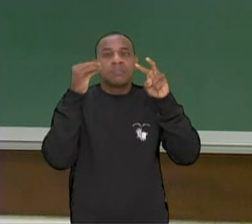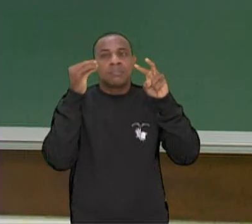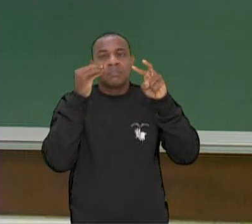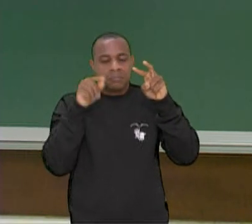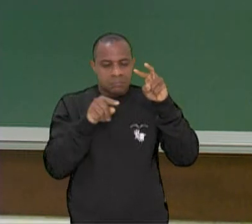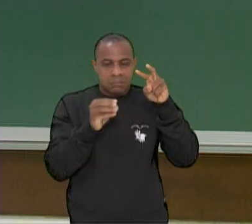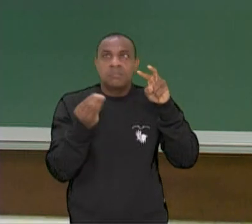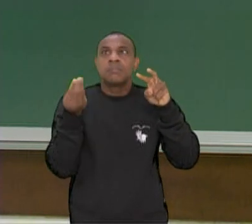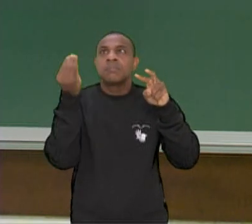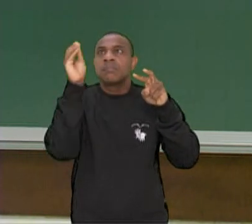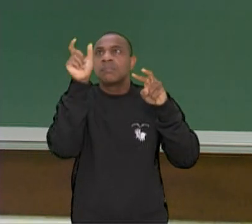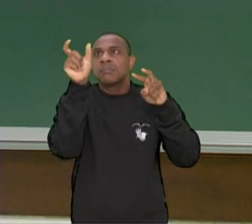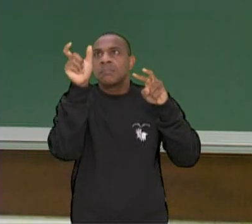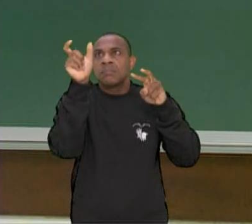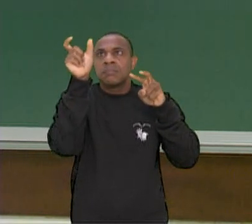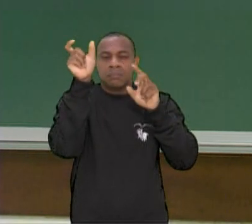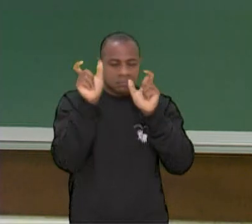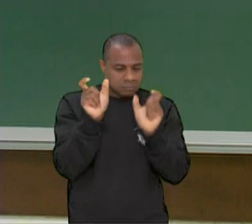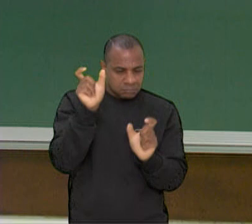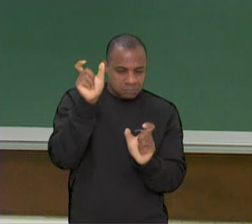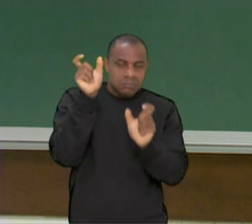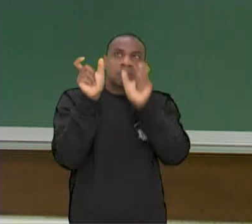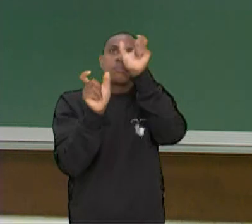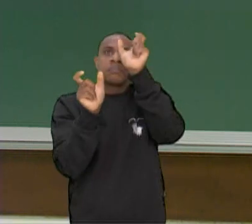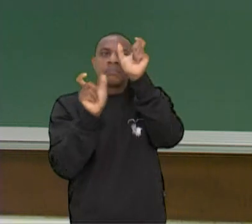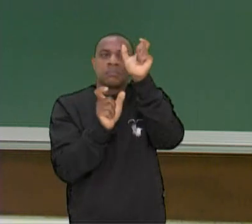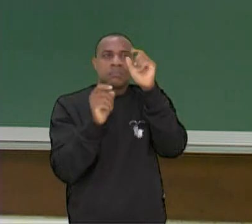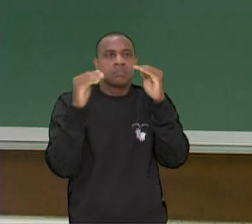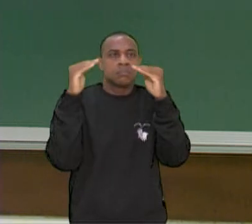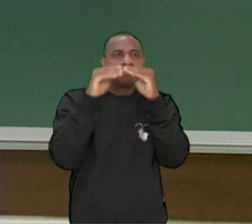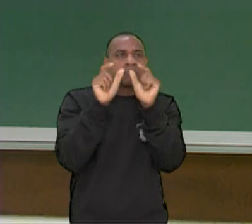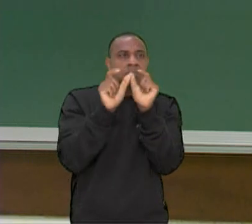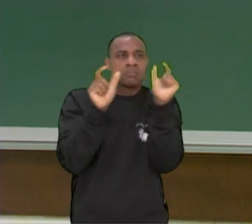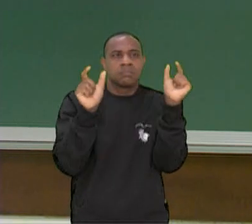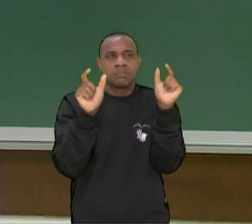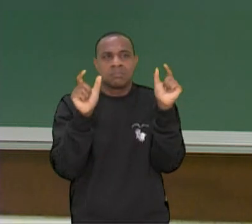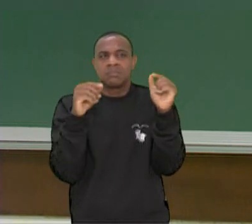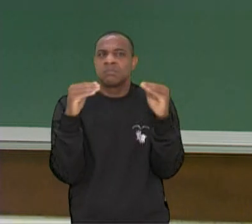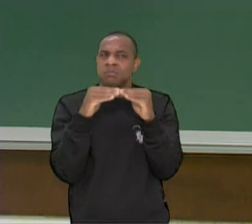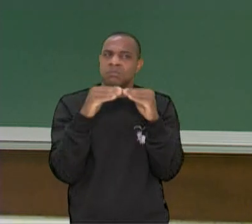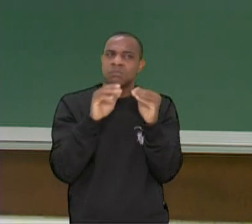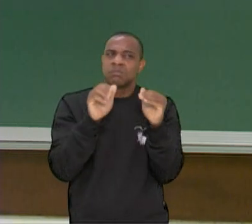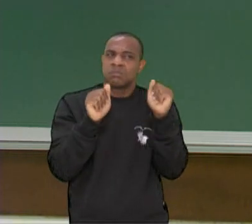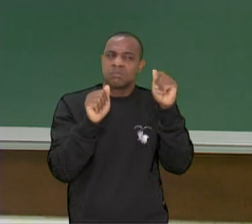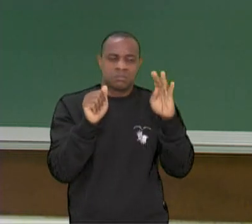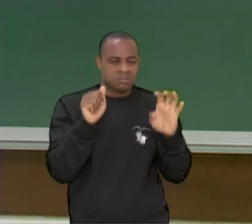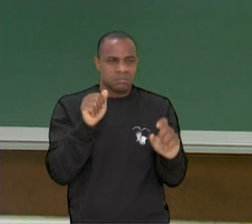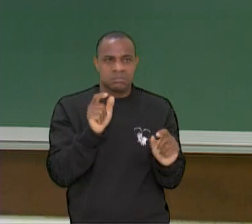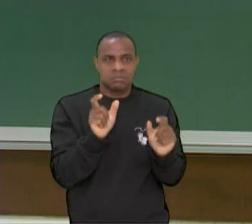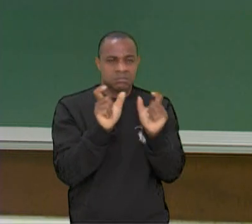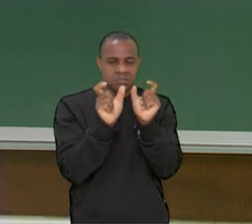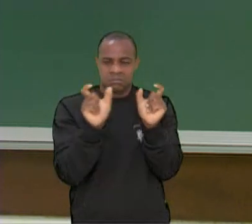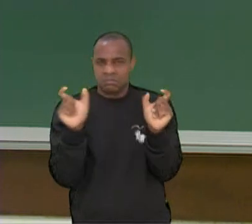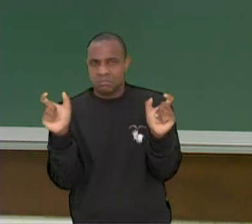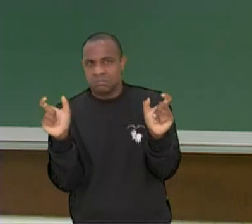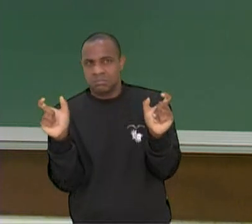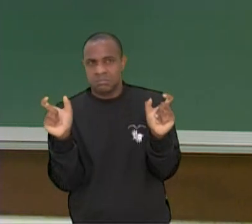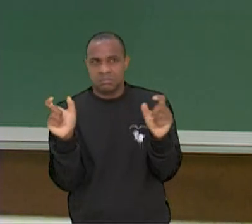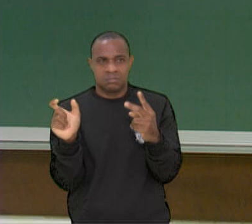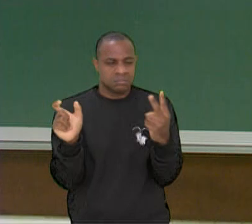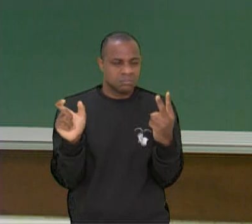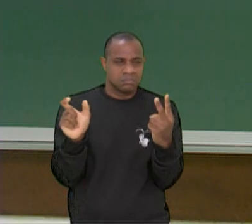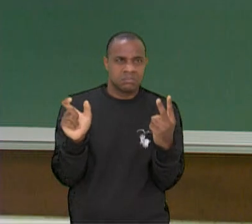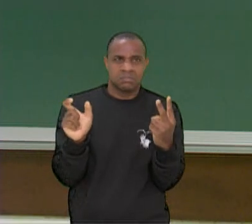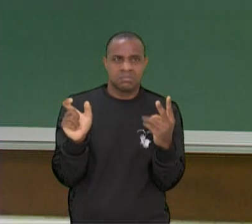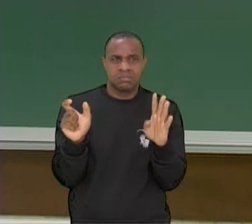testagem, tá? Ah, a minha primeira opção coube aqui com letra A, B e C. Legal, pode ser uma dessas 3. Ah, mas a 2 já não deu. Daí já